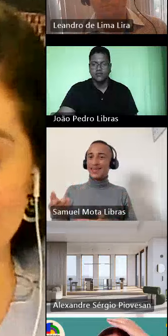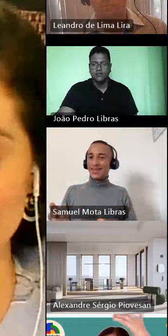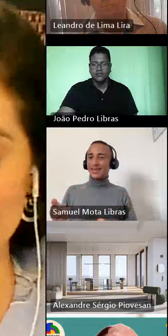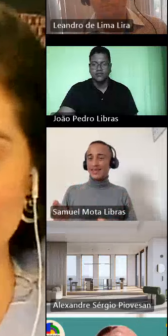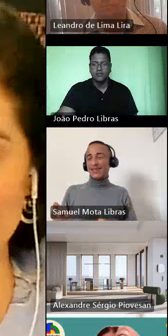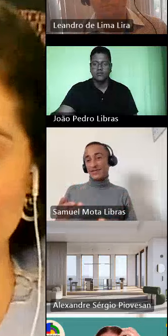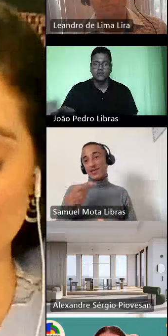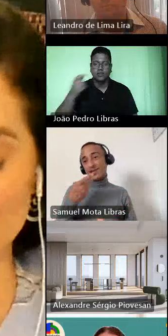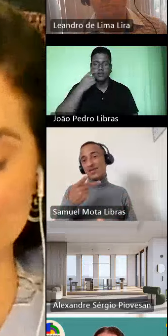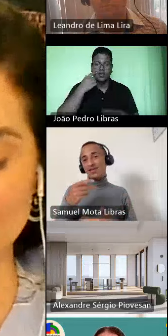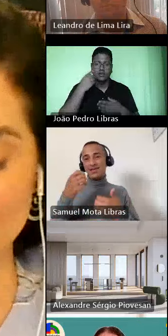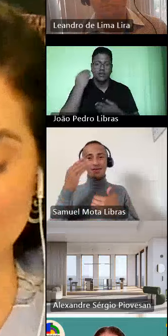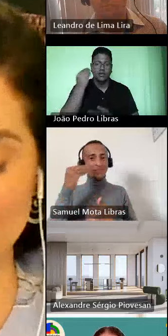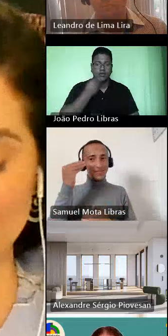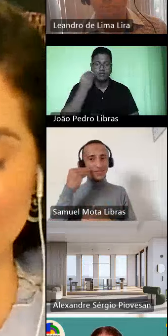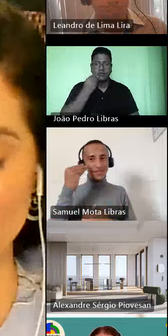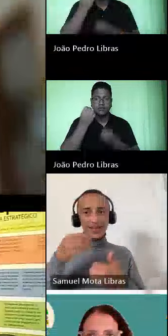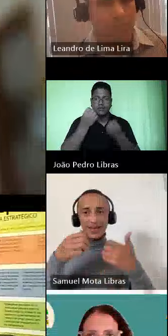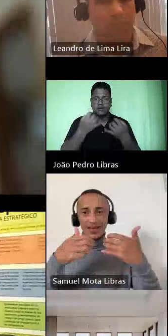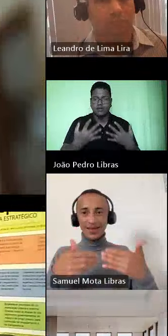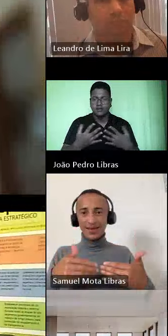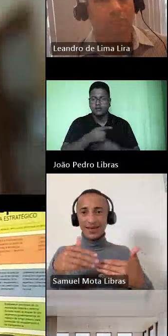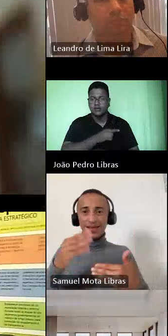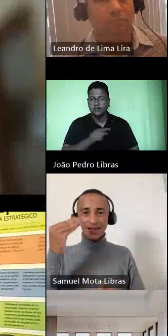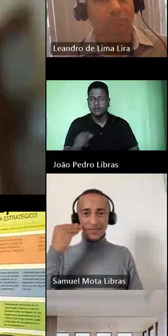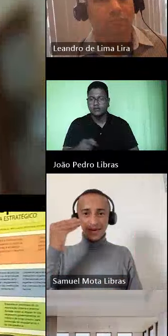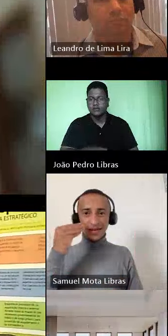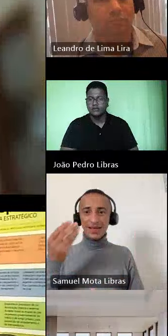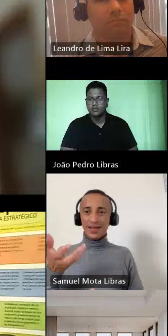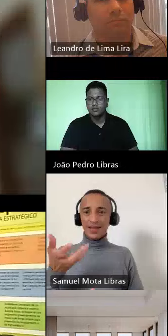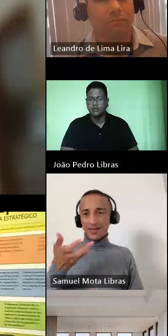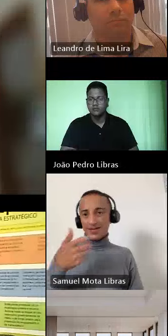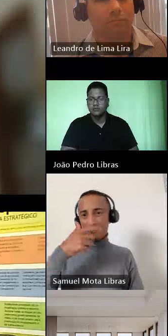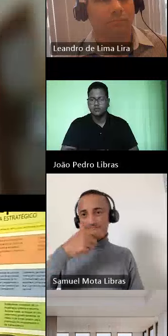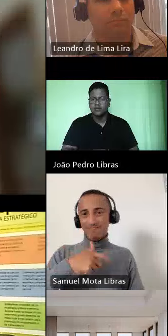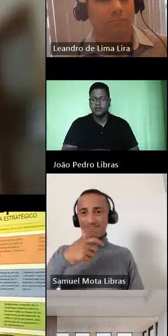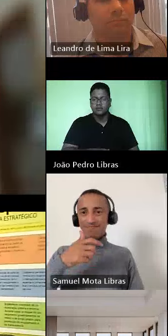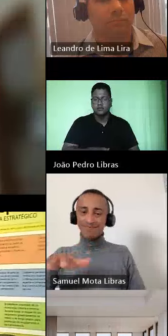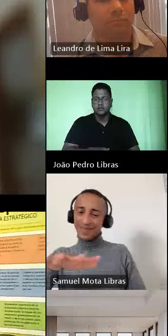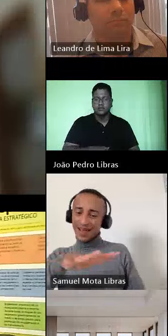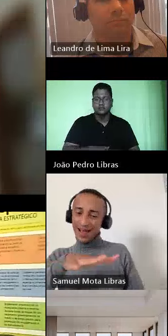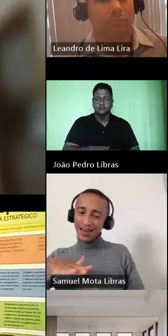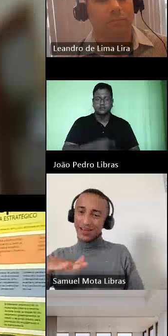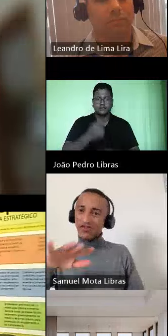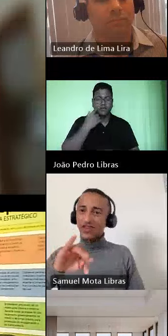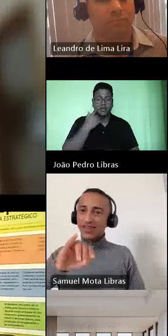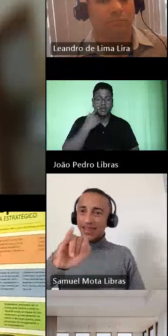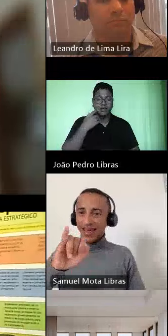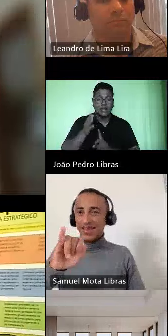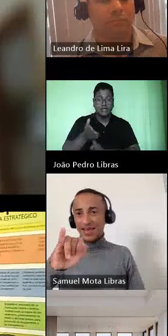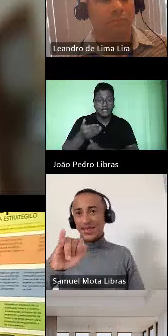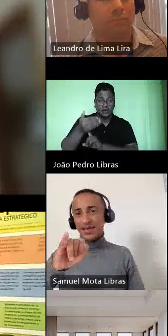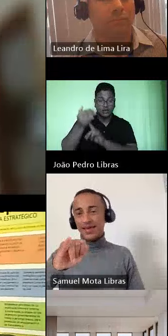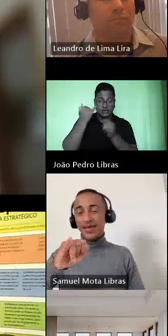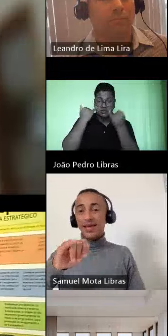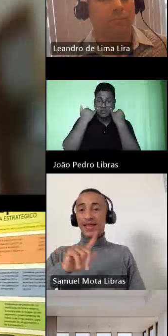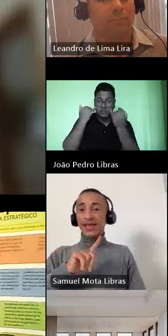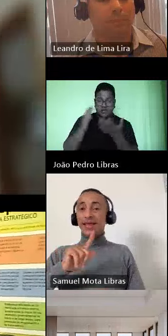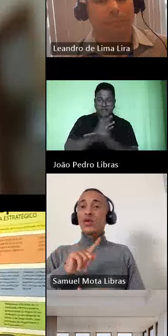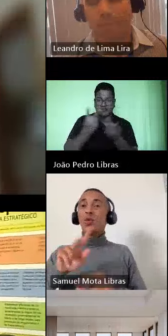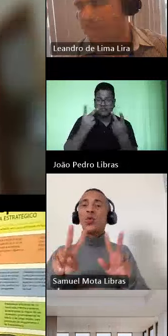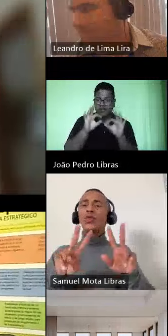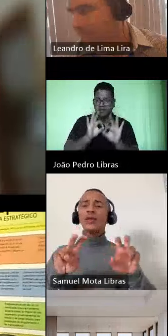a experiência eu queria lembrar eu venho da da área de Tecnologia da Informação né E tem uma coisa que é muito pouco valorizada na